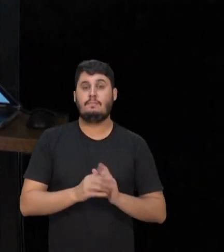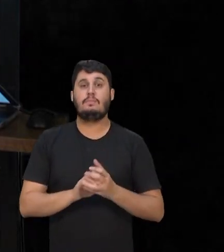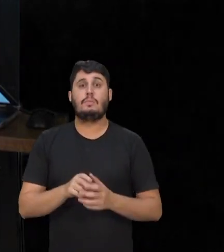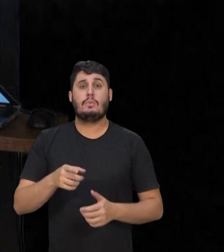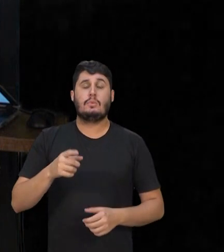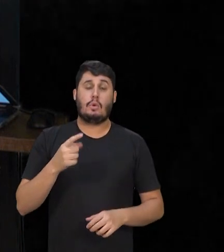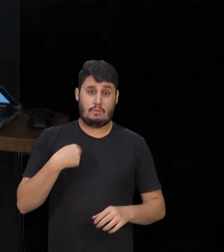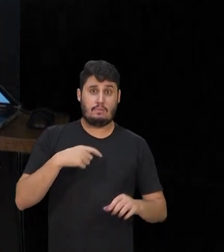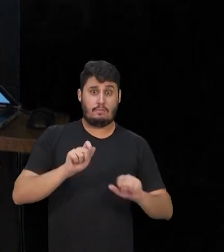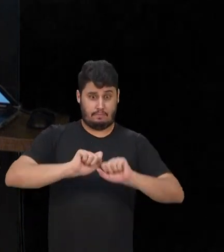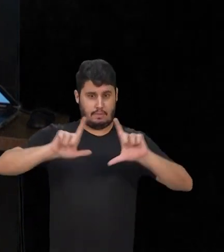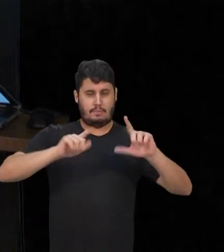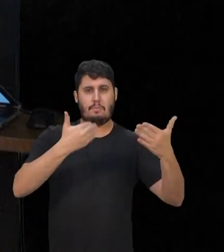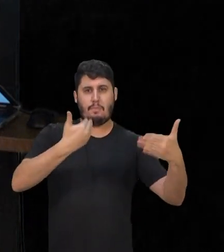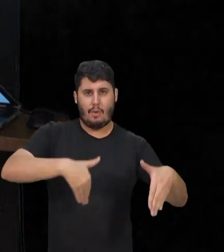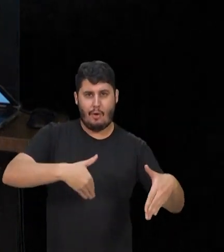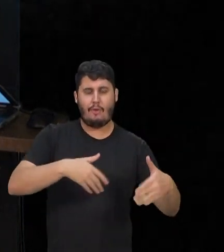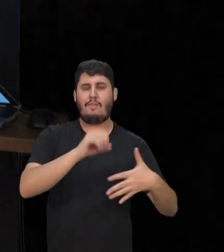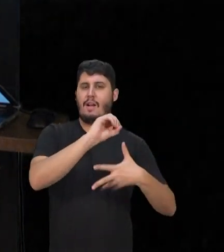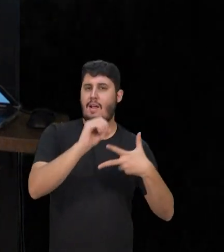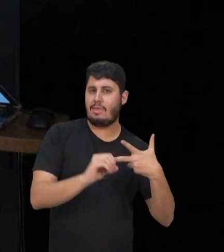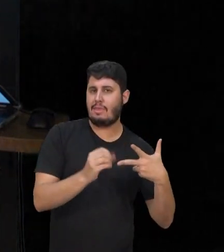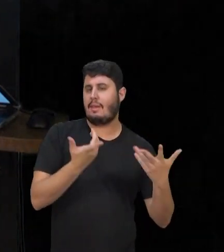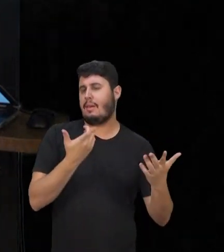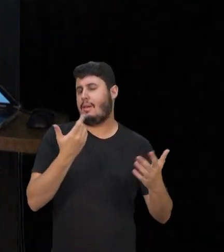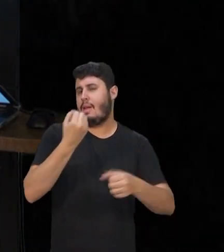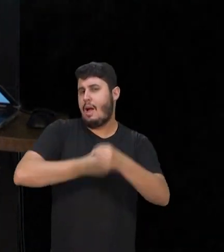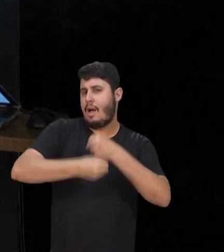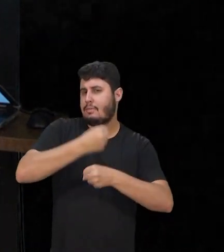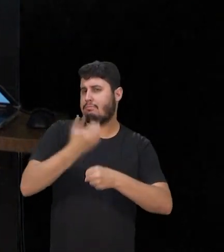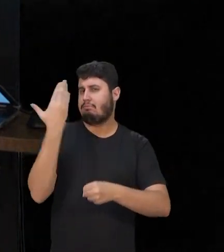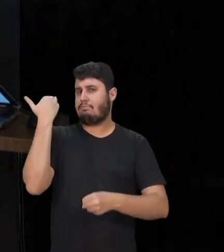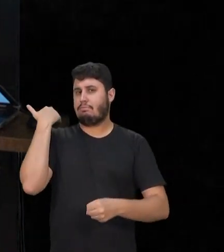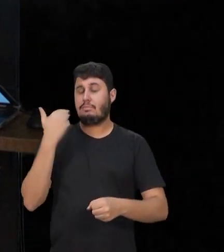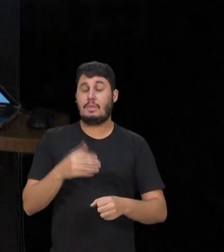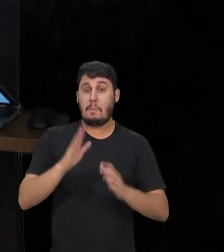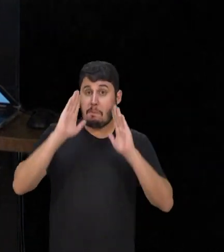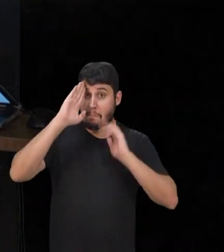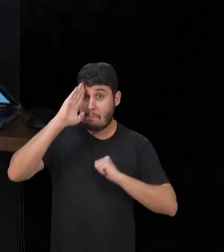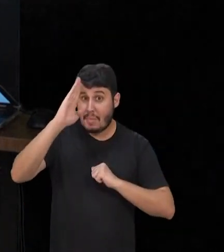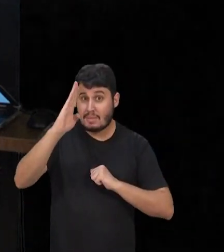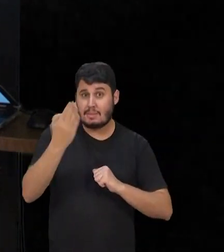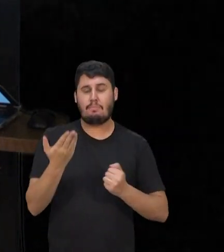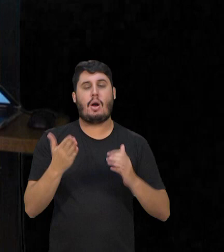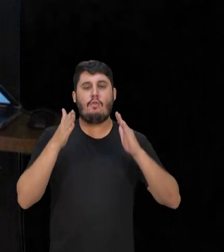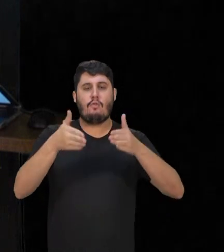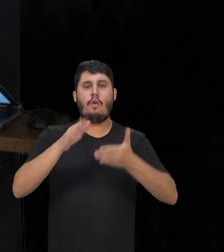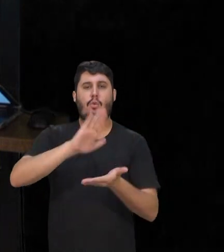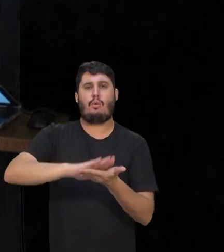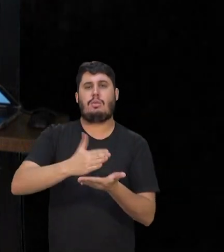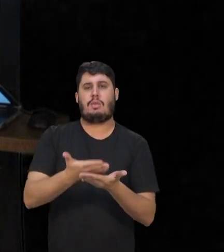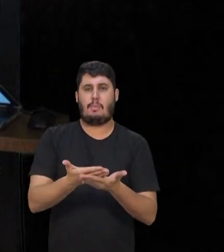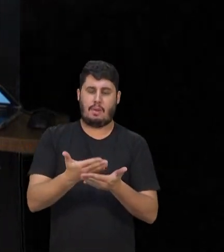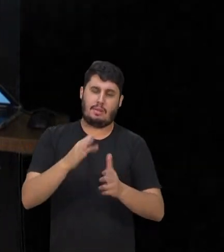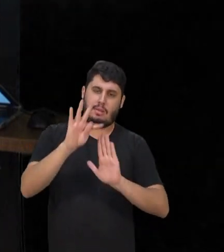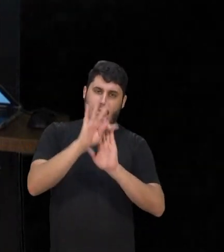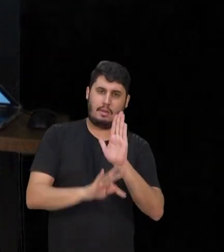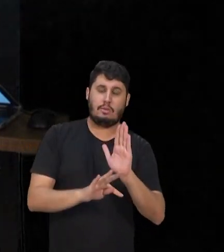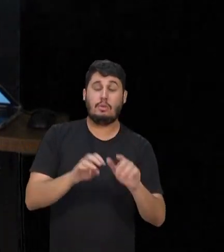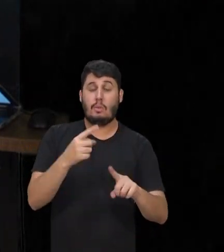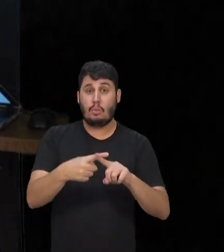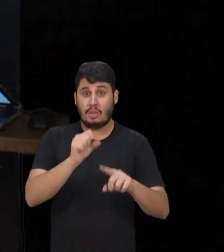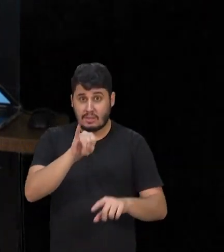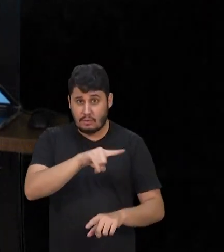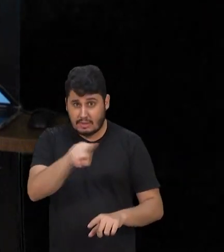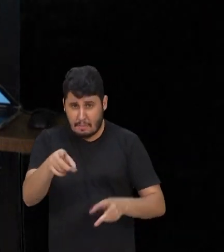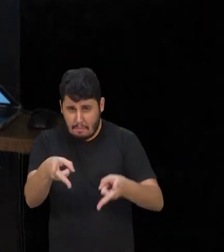anteriores, principalmente questões que se referem à interpretação textual. Porque se você analisar as 10 últimas edições do Enem, em todas